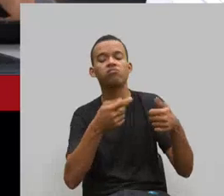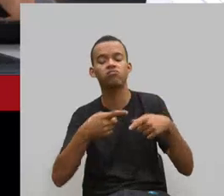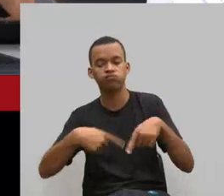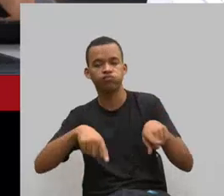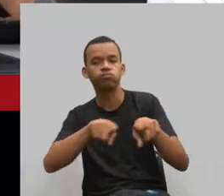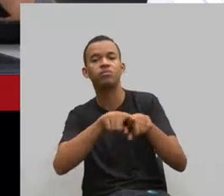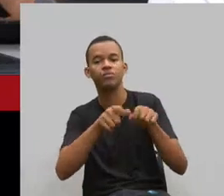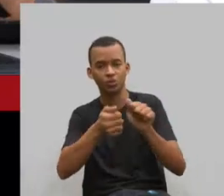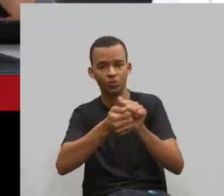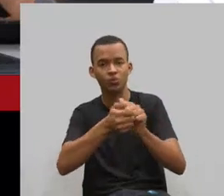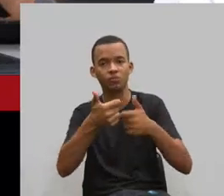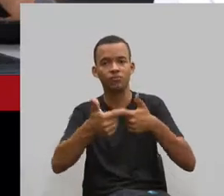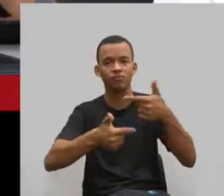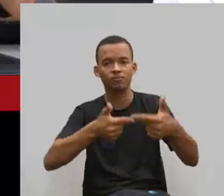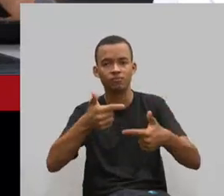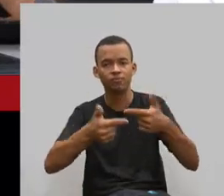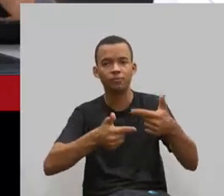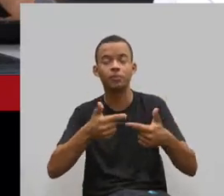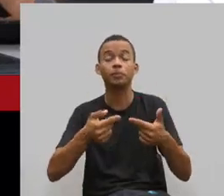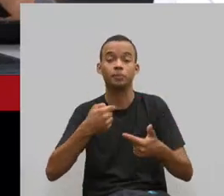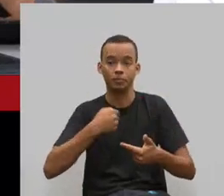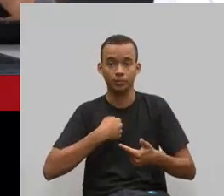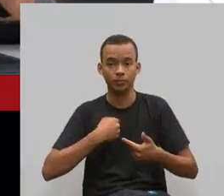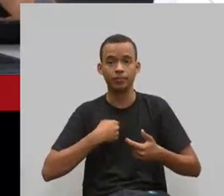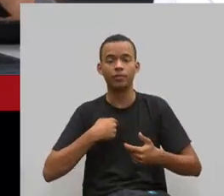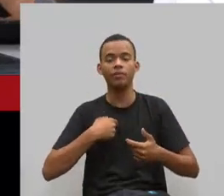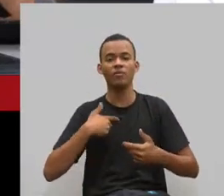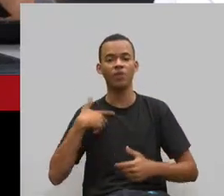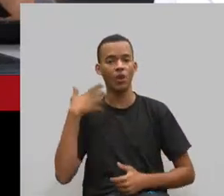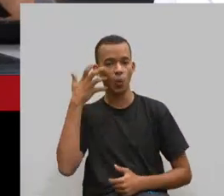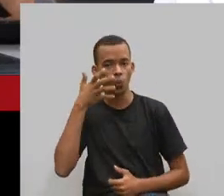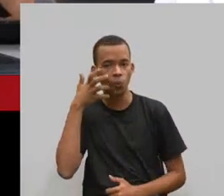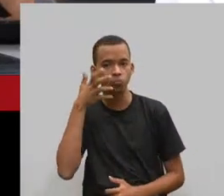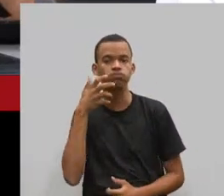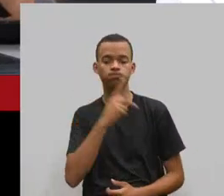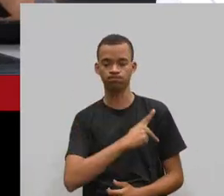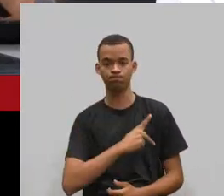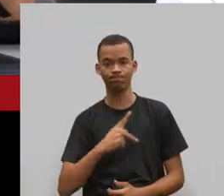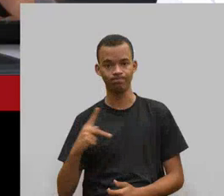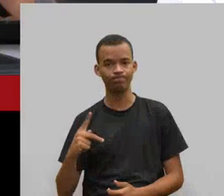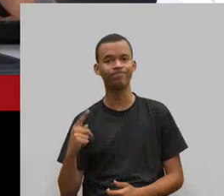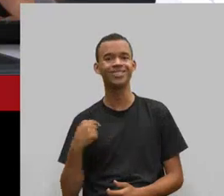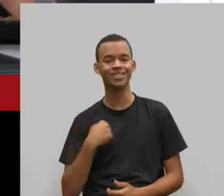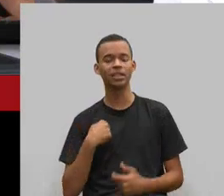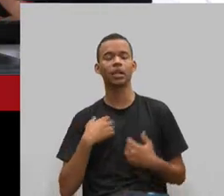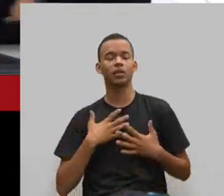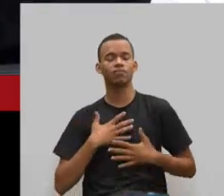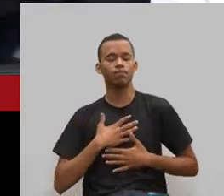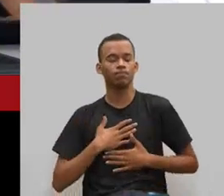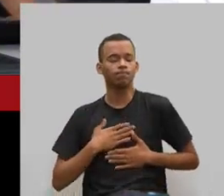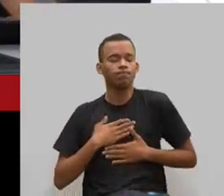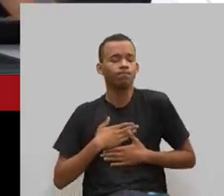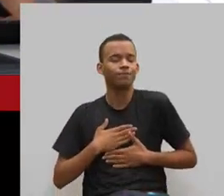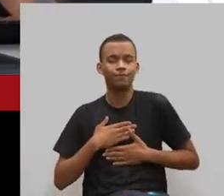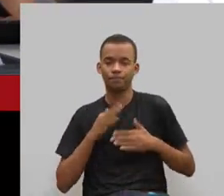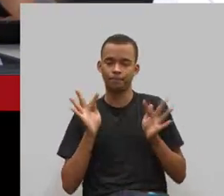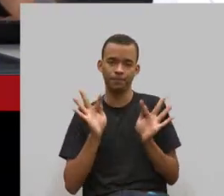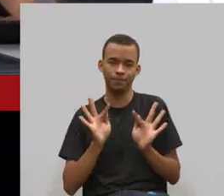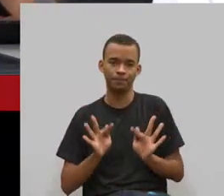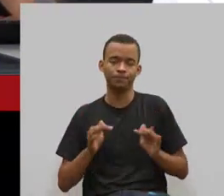é uma honra para mim estar presidindo esta audiência pública e nós além desse